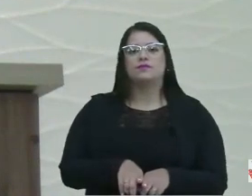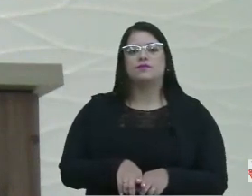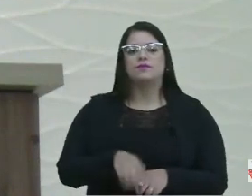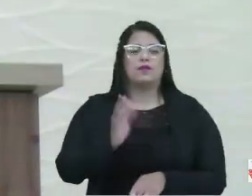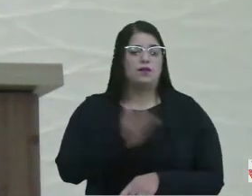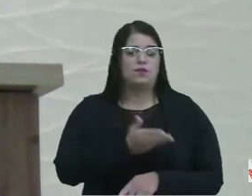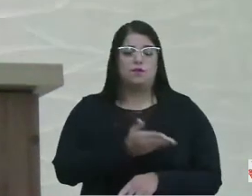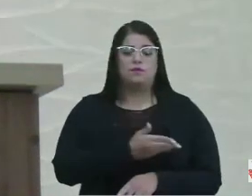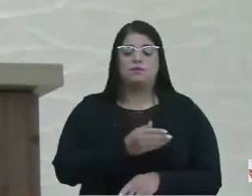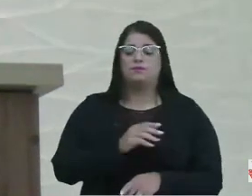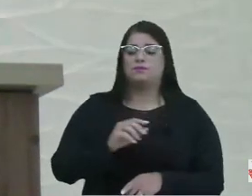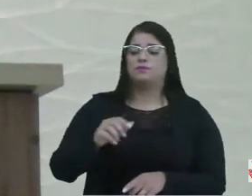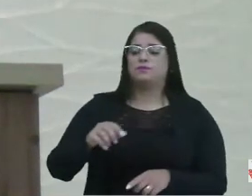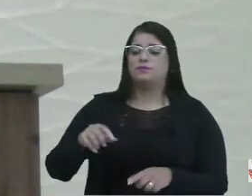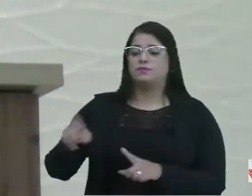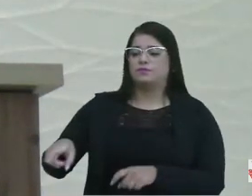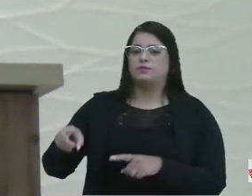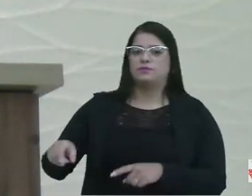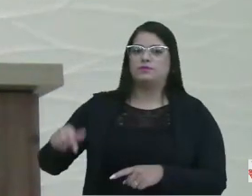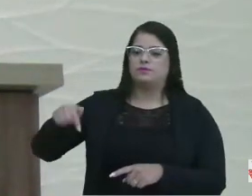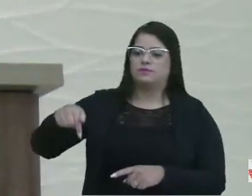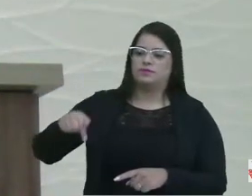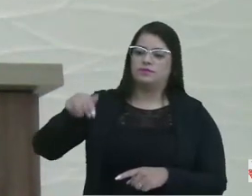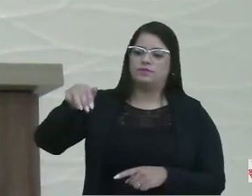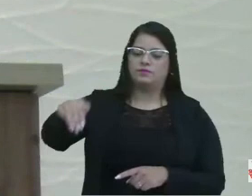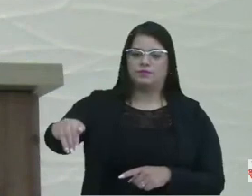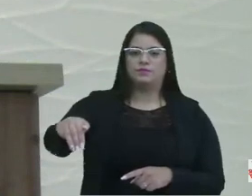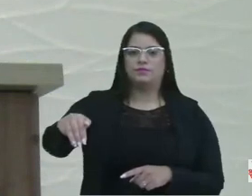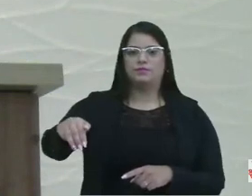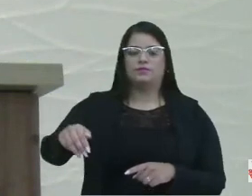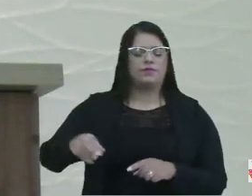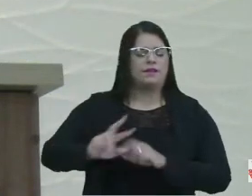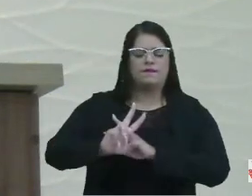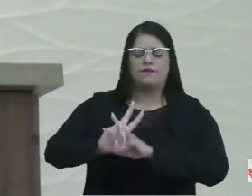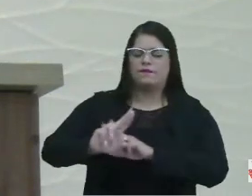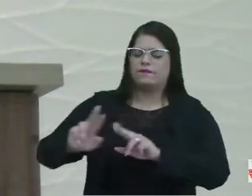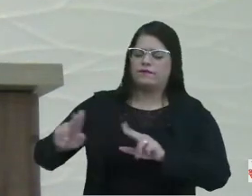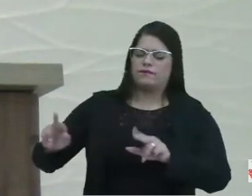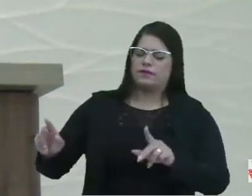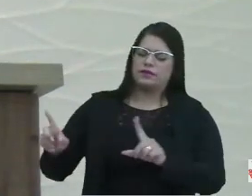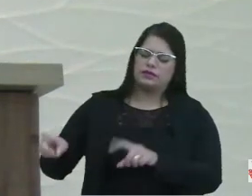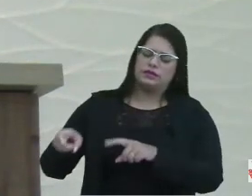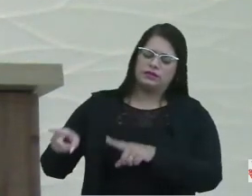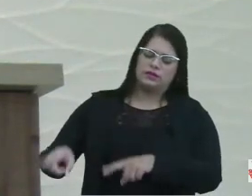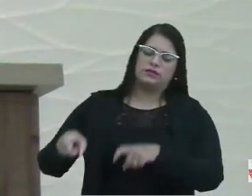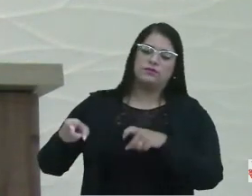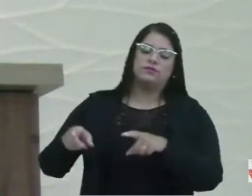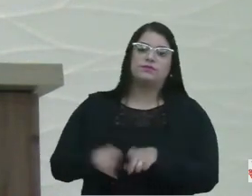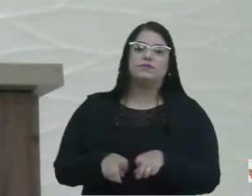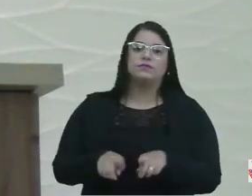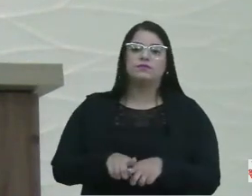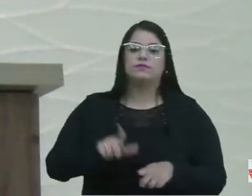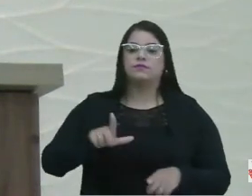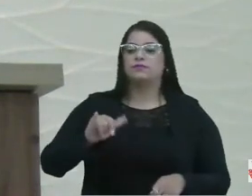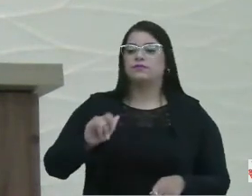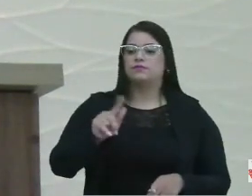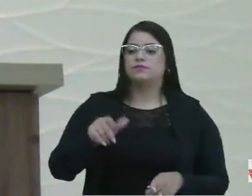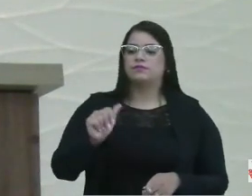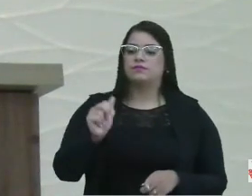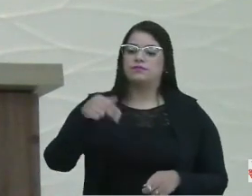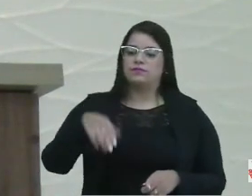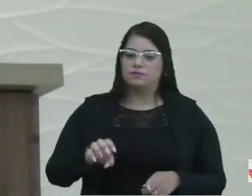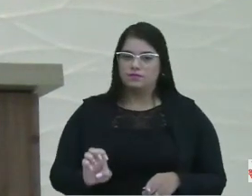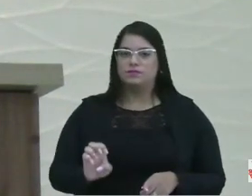amigos lá do Gama, Armazém Açude Novo, Queimada Grande, seu Luizinho, a Lisane Vilela,